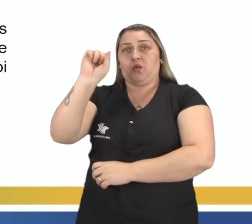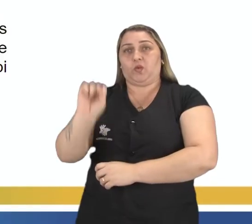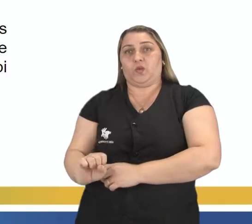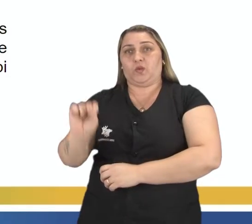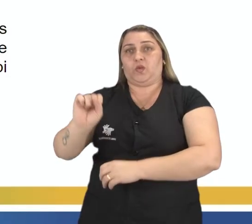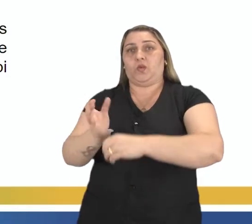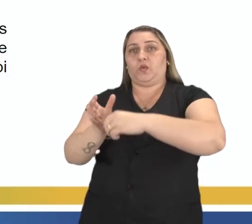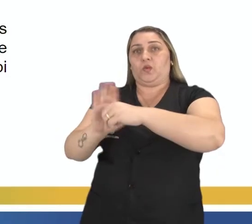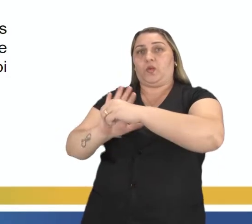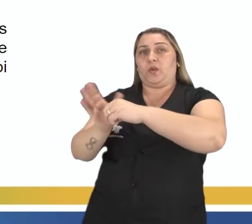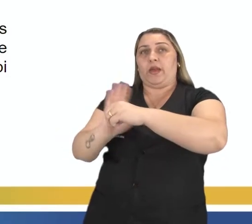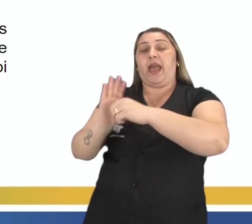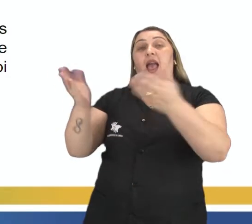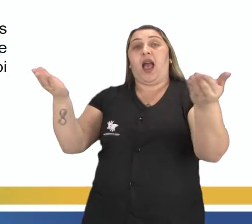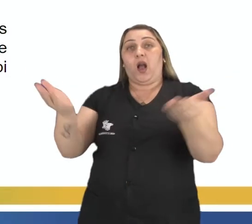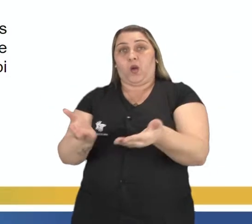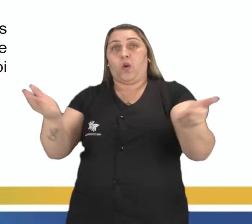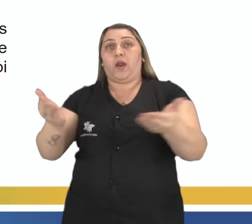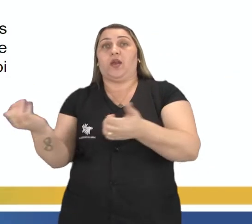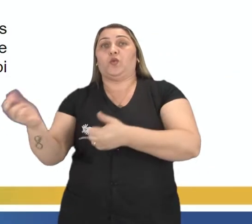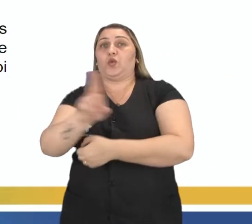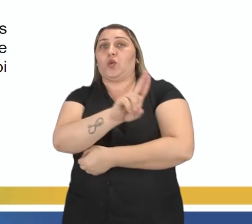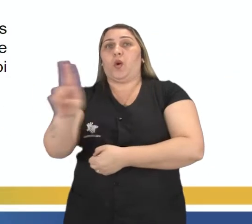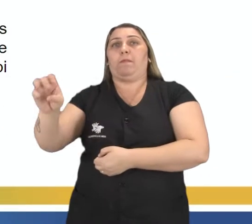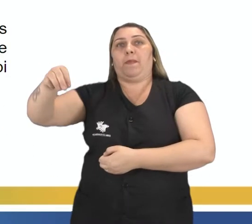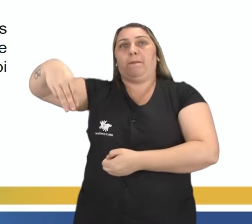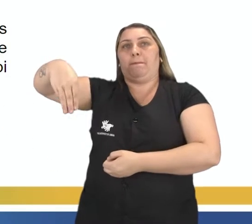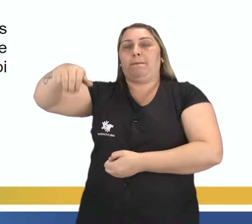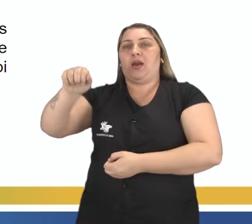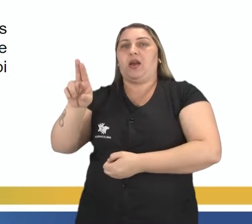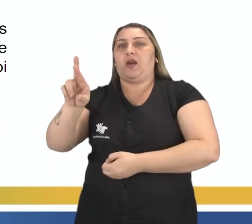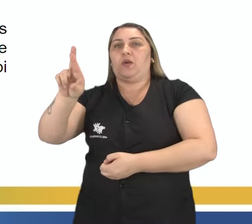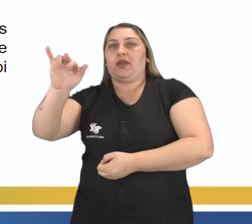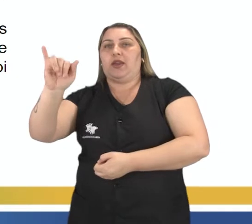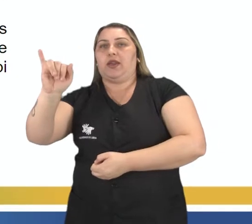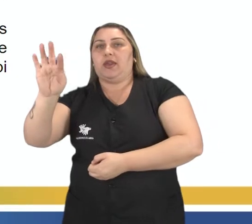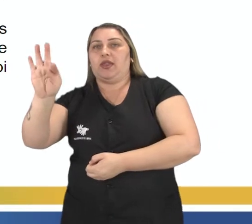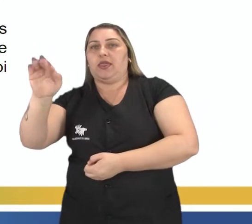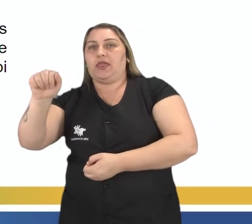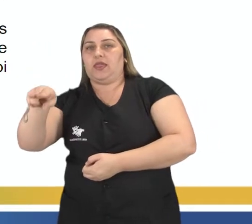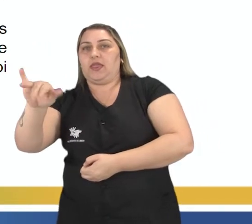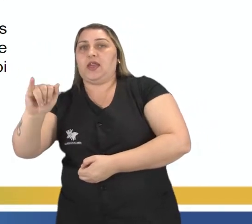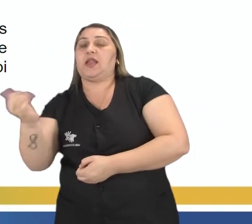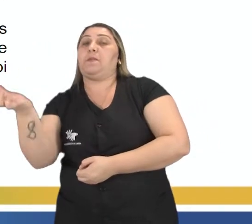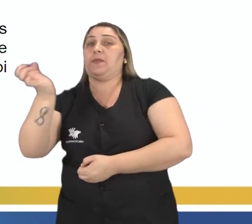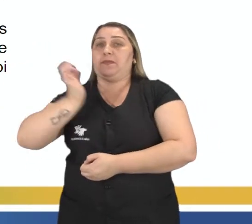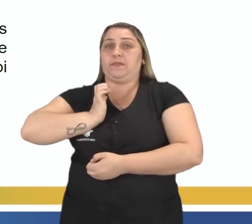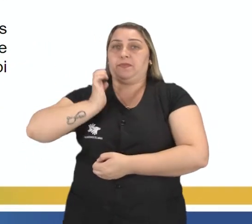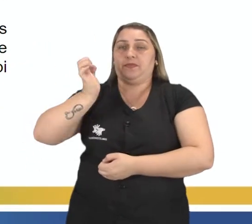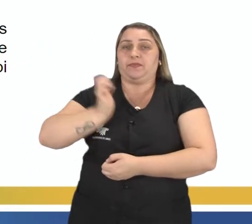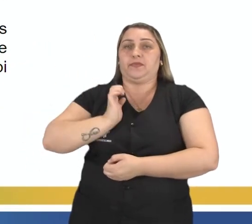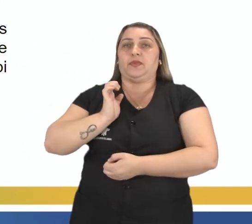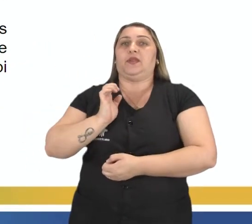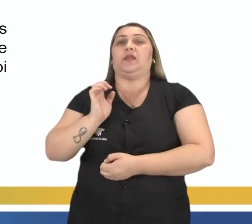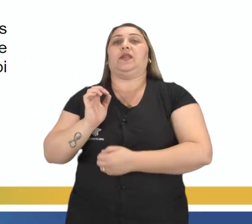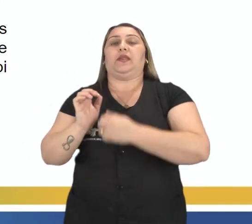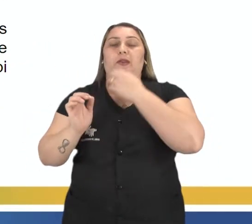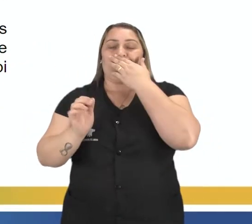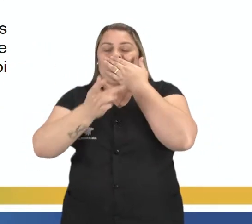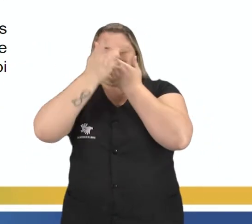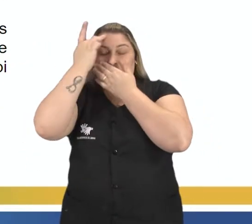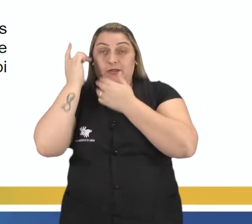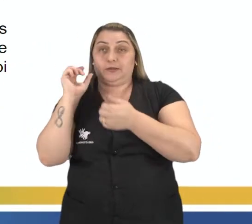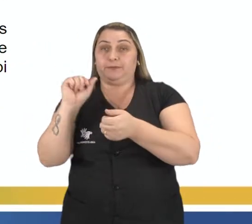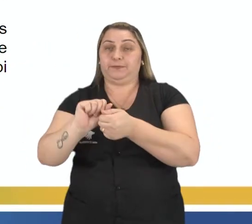a atual Mauritânia, e por conta dessa riqueza, que os ganenses, eles